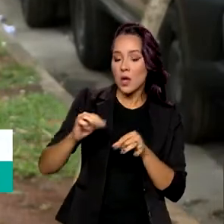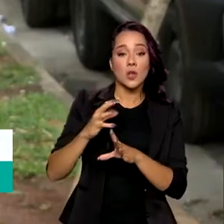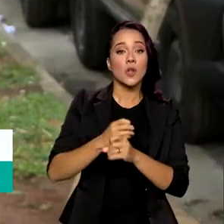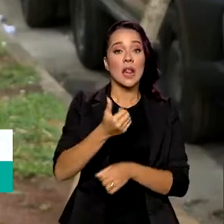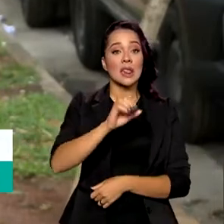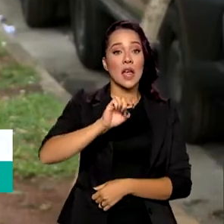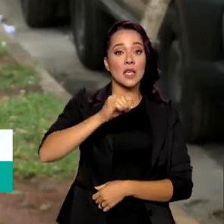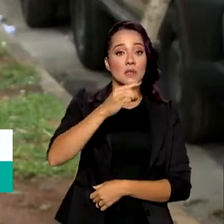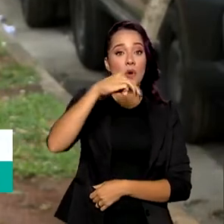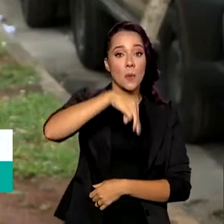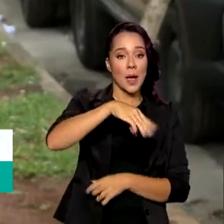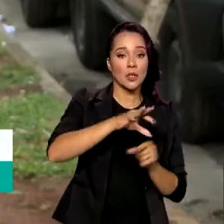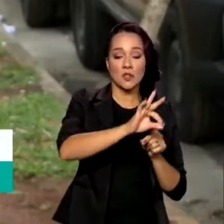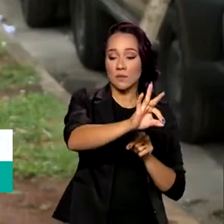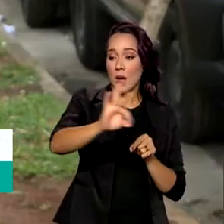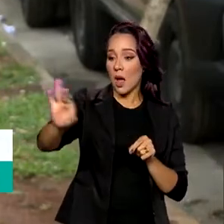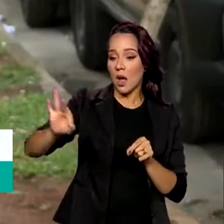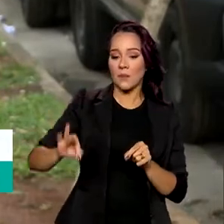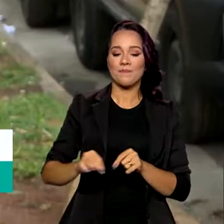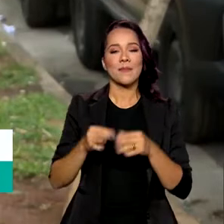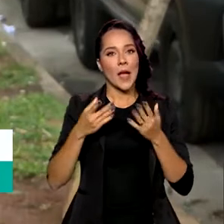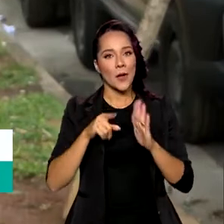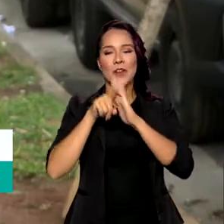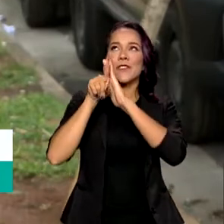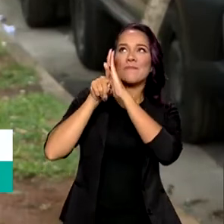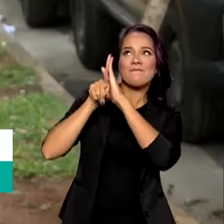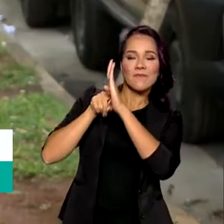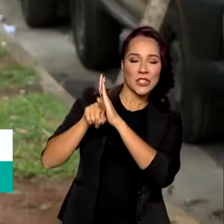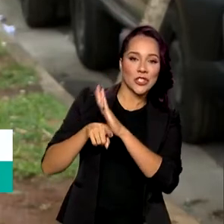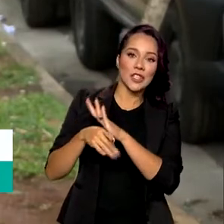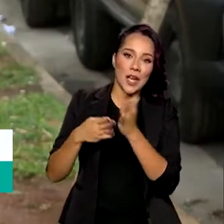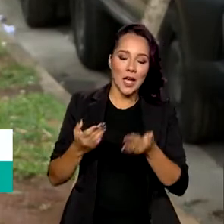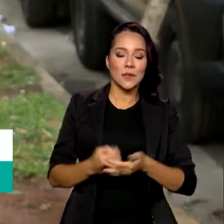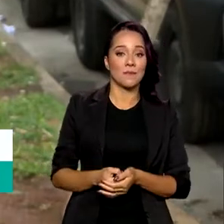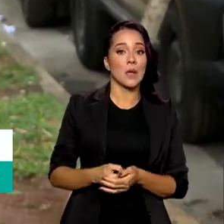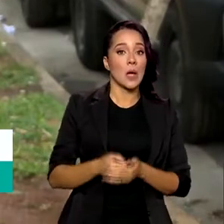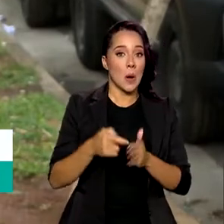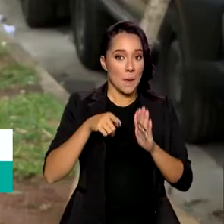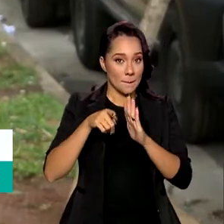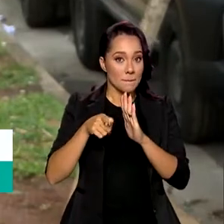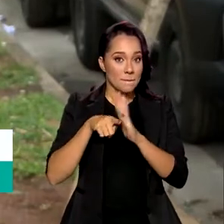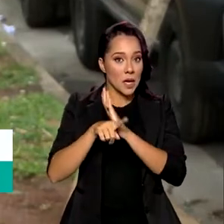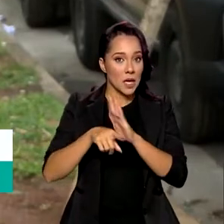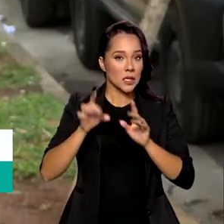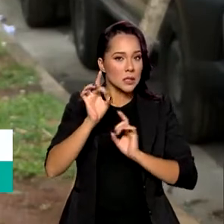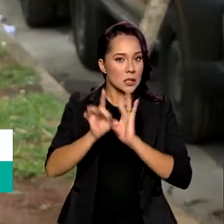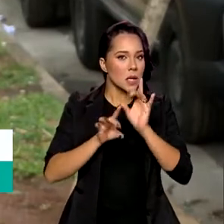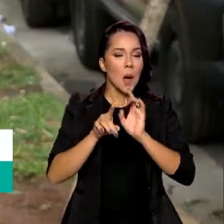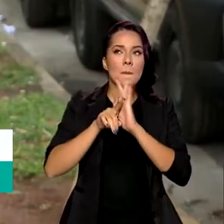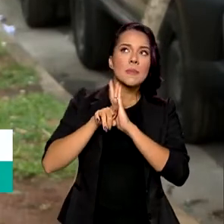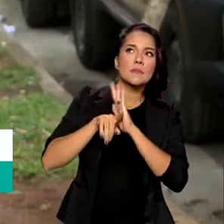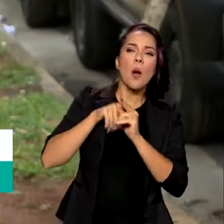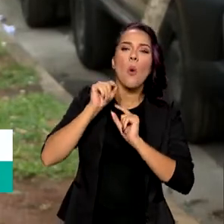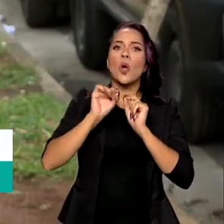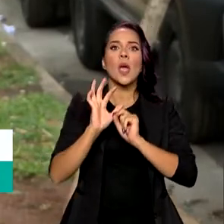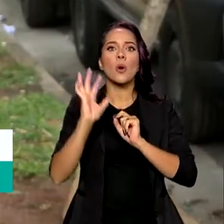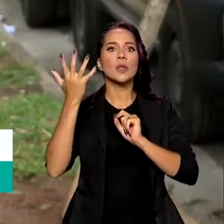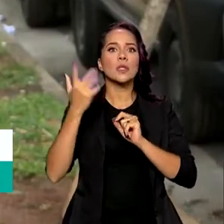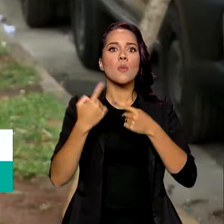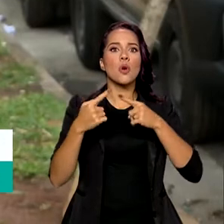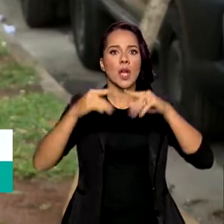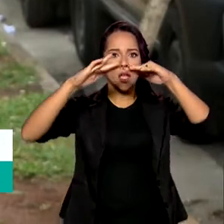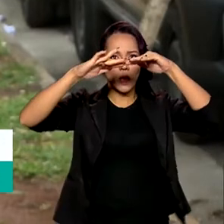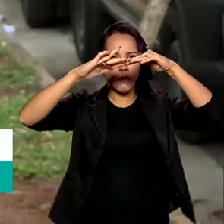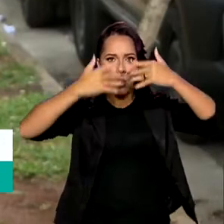galpão 10 mil metros quadrados o caso está sendo investigado uma perícia claro vai ser feita para identificar direitinho Quais foram as